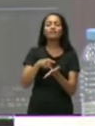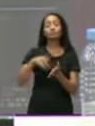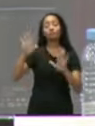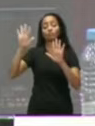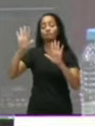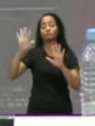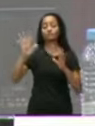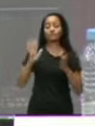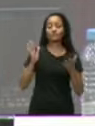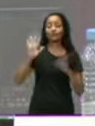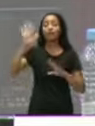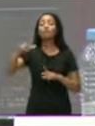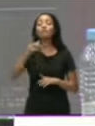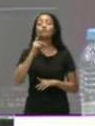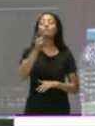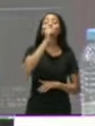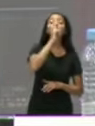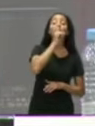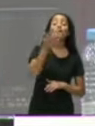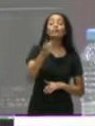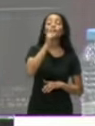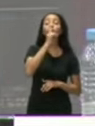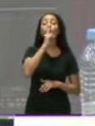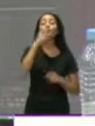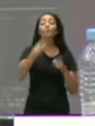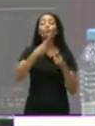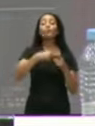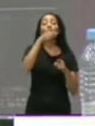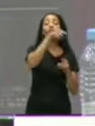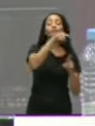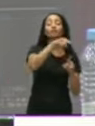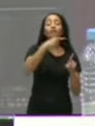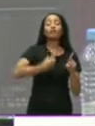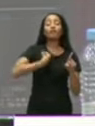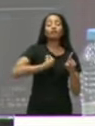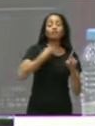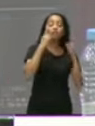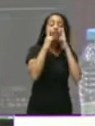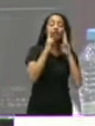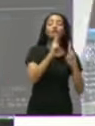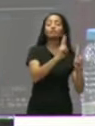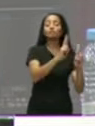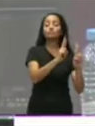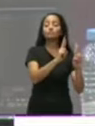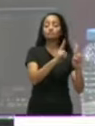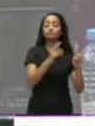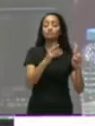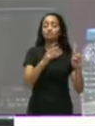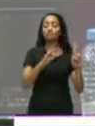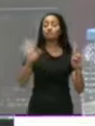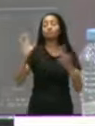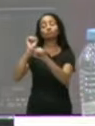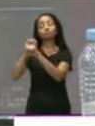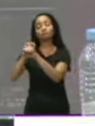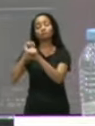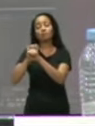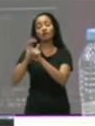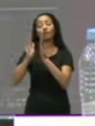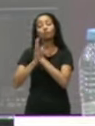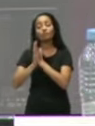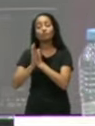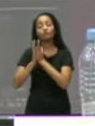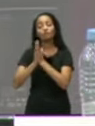gentileza, por gentileza. Cala a boca porque por gentileza, quando tu estava ali eu te respeitei. Está, vereador da Molina, 30 então, segundos. Quero dizer para vocês. Por gentileza. Não tem